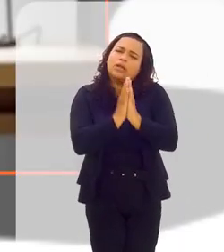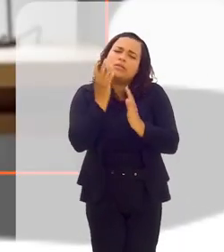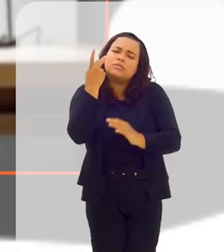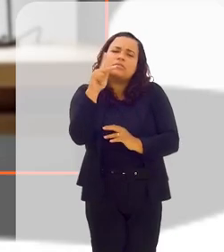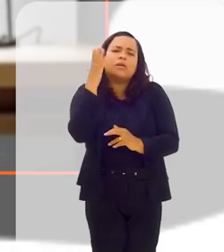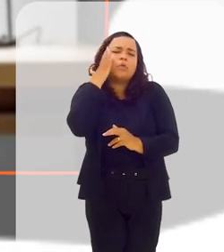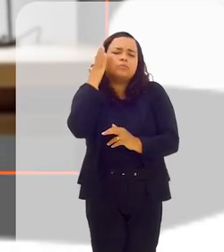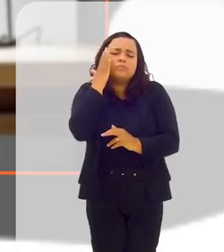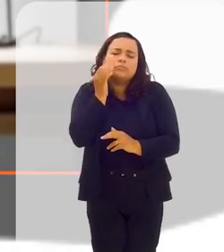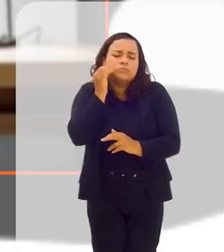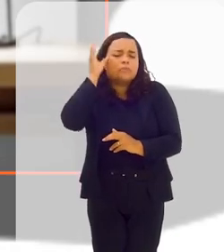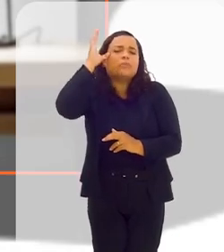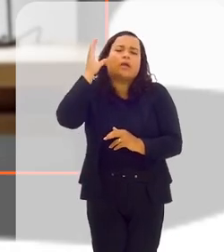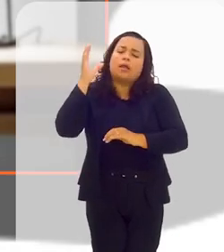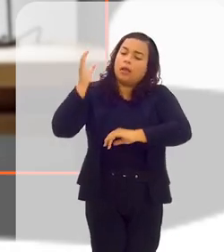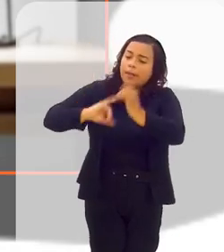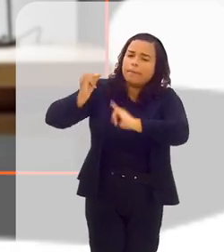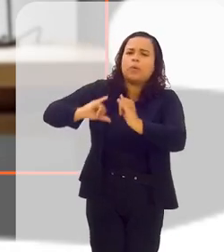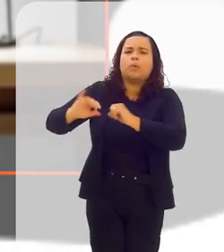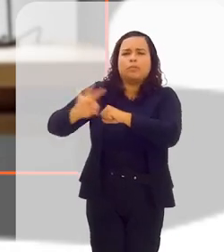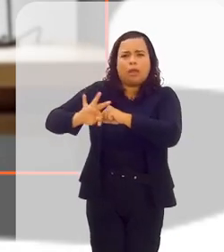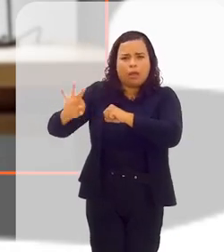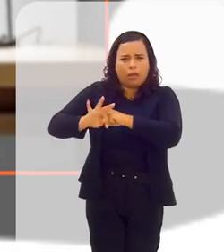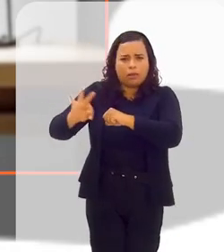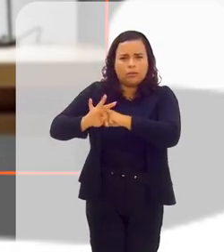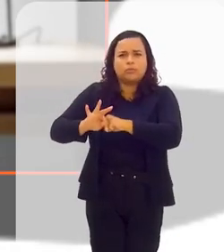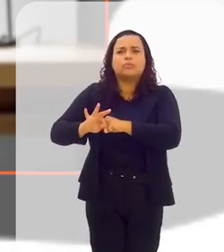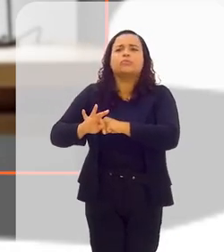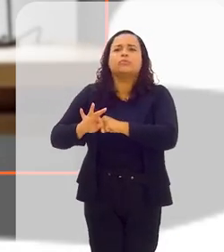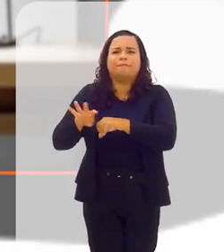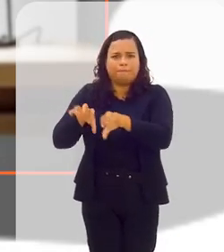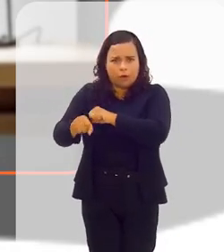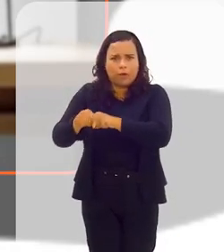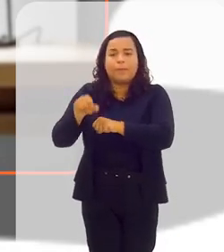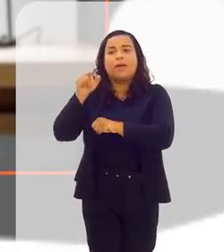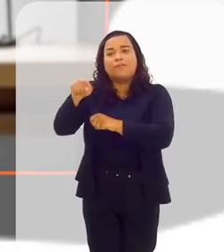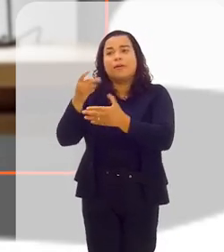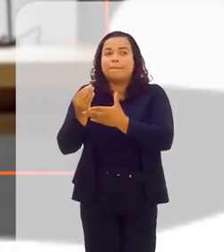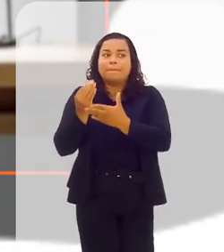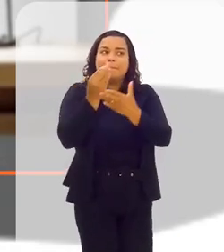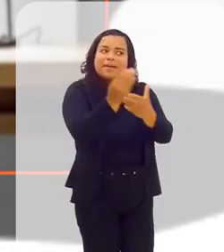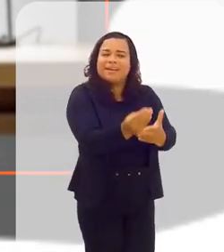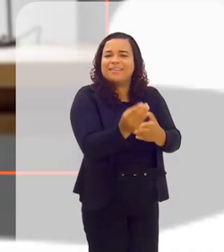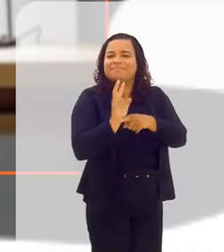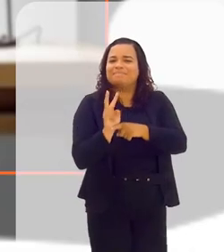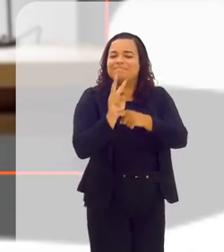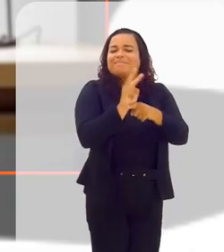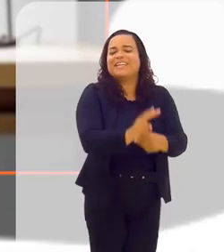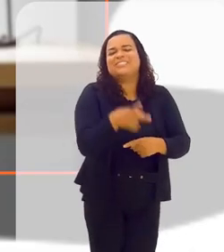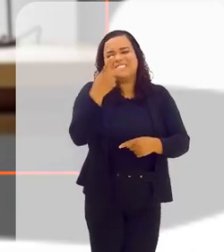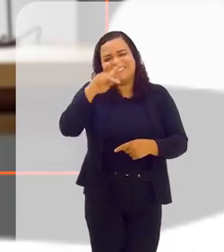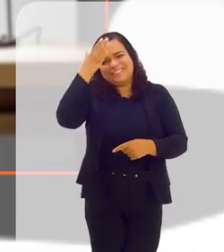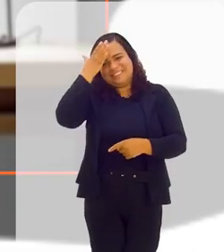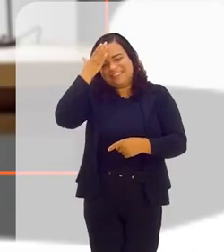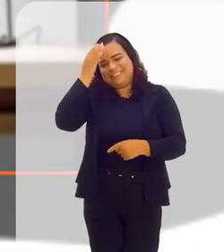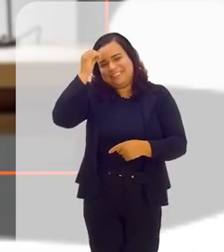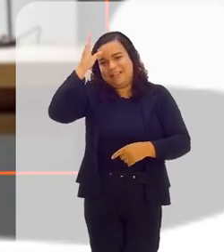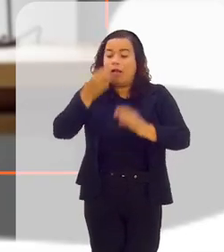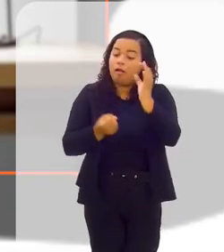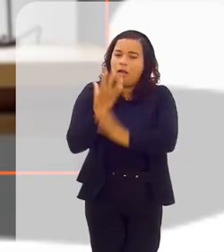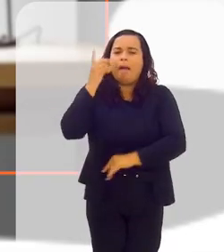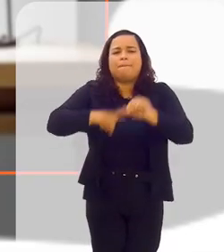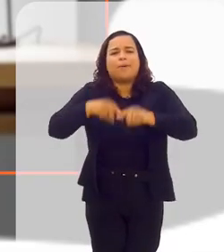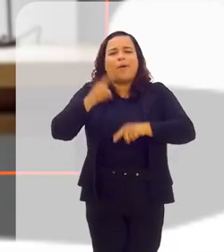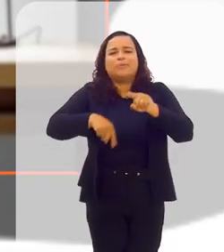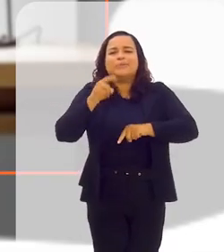seu conhecimento, né? De ser um químico, um técnico químico, e você emprestar esse conhecimento para justamente desenvolver